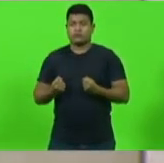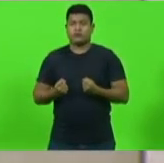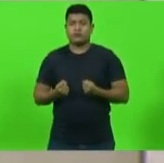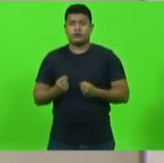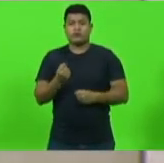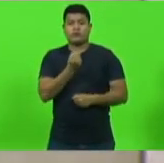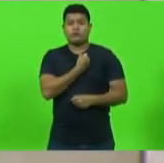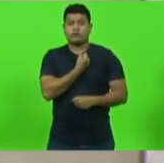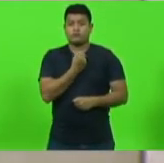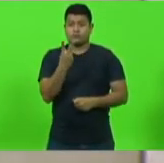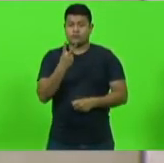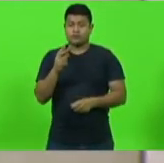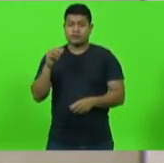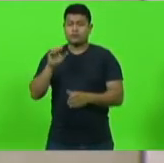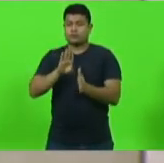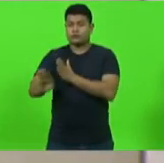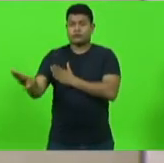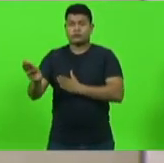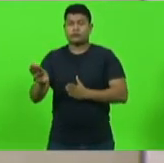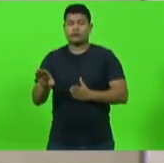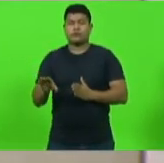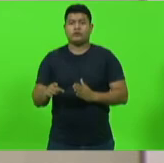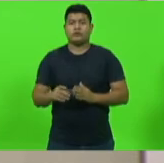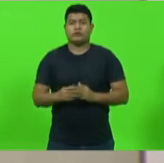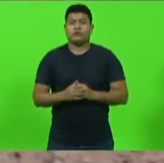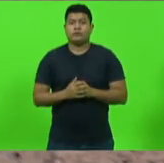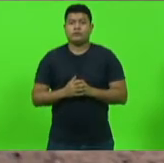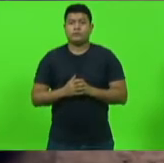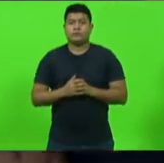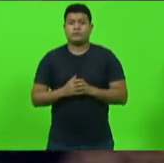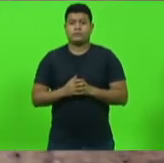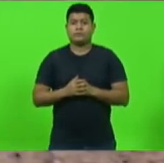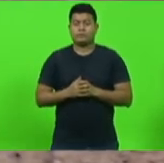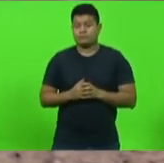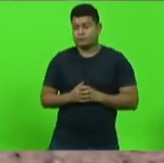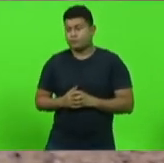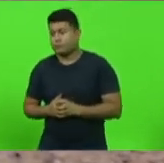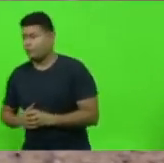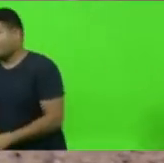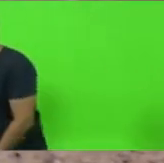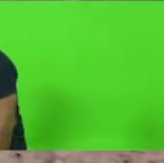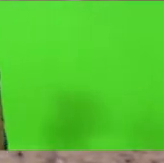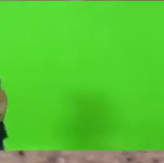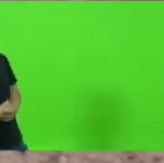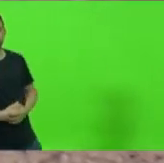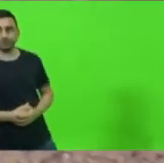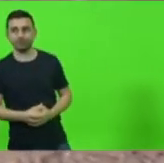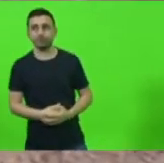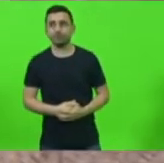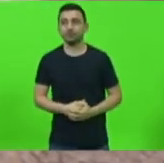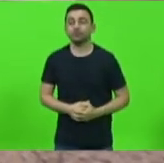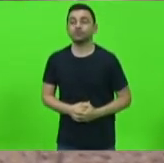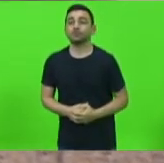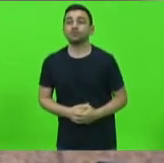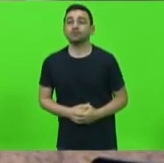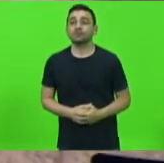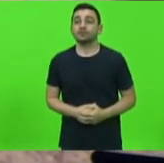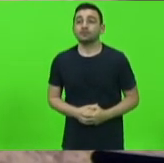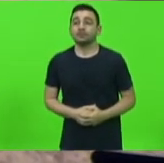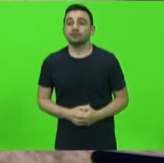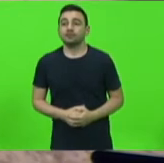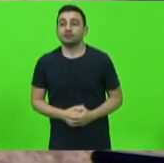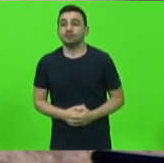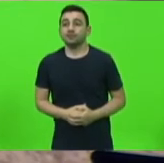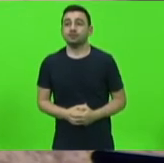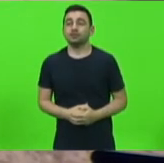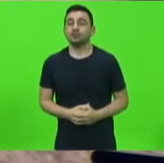2, rejeita o recurso. Com a palavra, deputado Milton Obos. Senhor presidente, senhores deputados, nós tínhamos falado